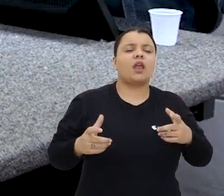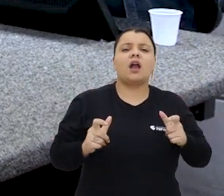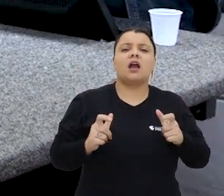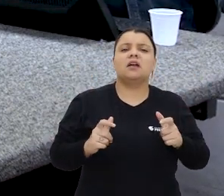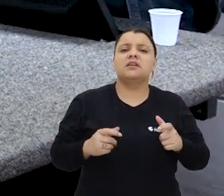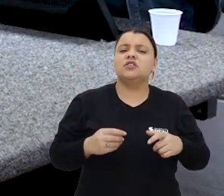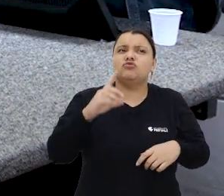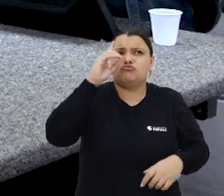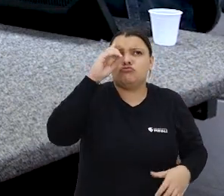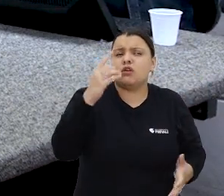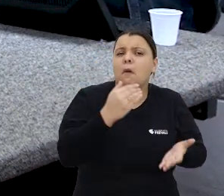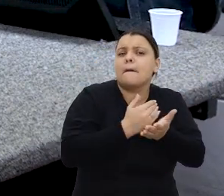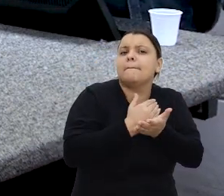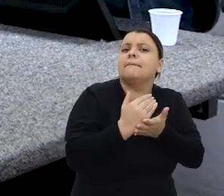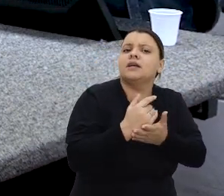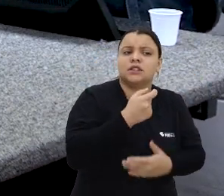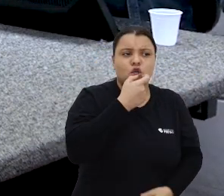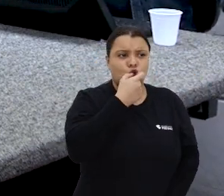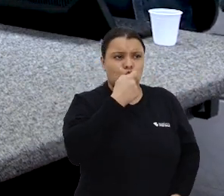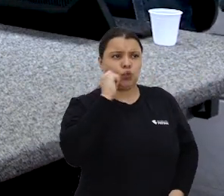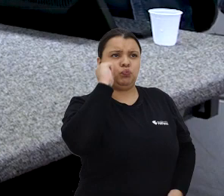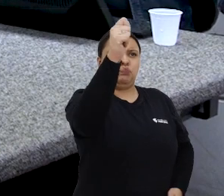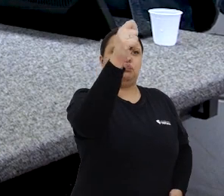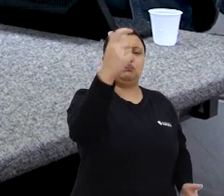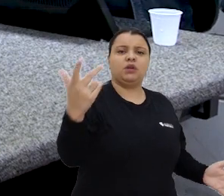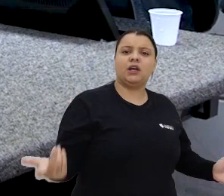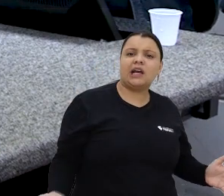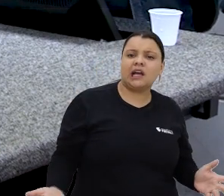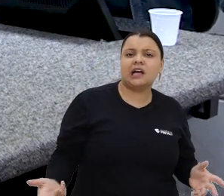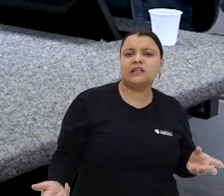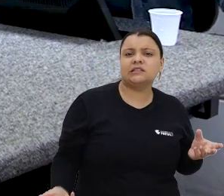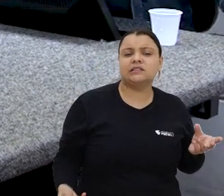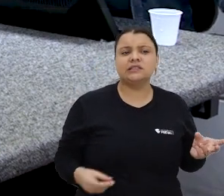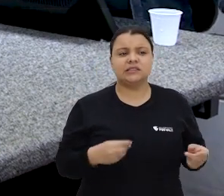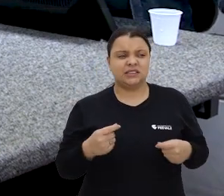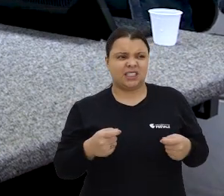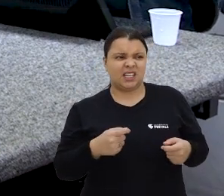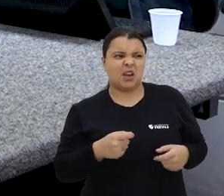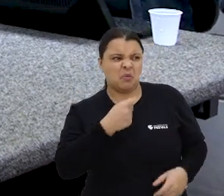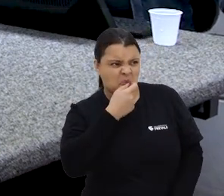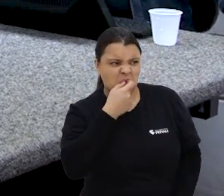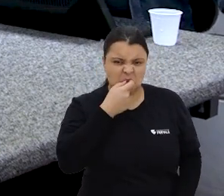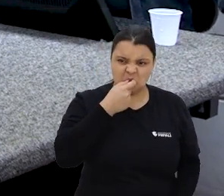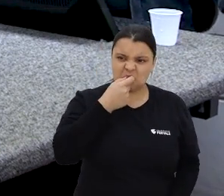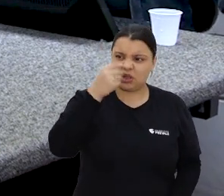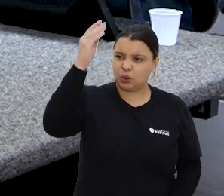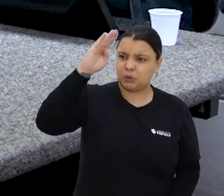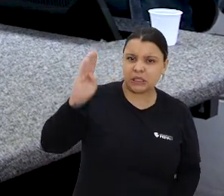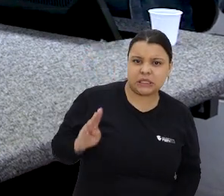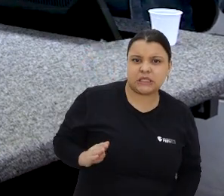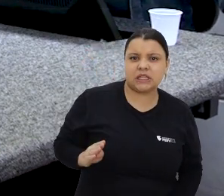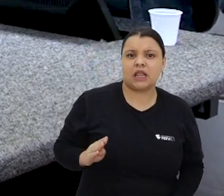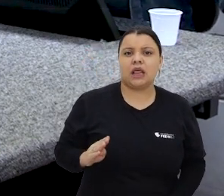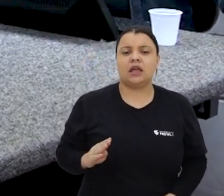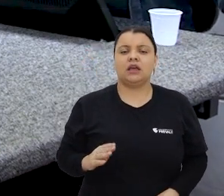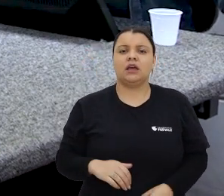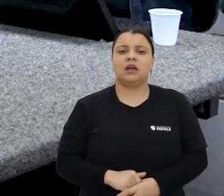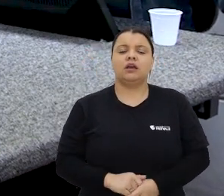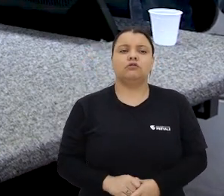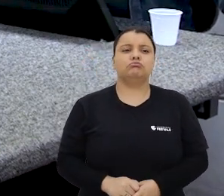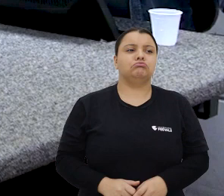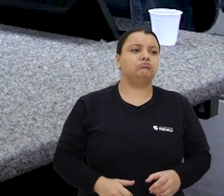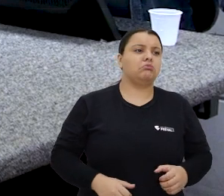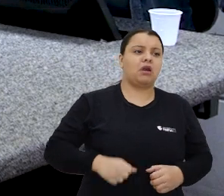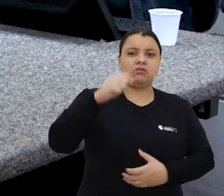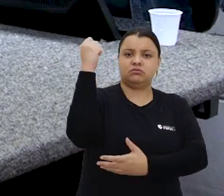arbitragem. Né? Um cara que chegou aí, a árbitro, apitou brasileiro, gauchão, apitou fora do país